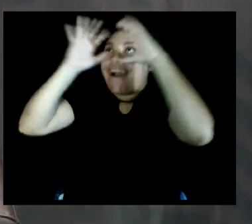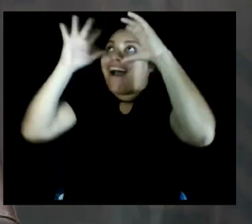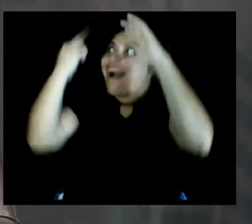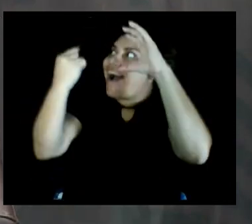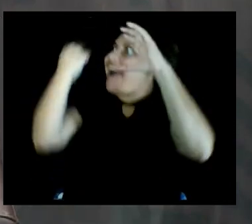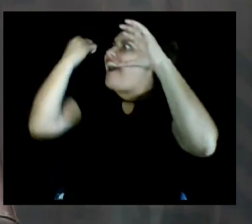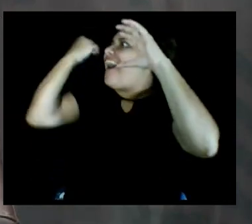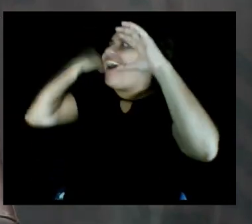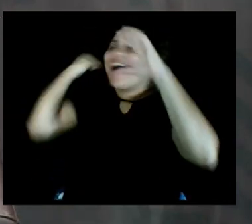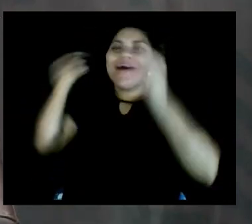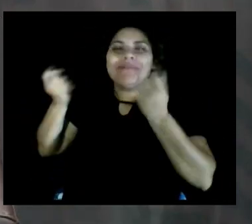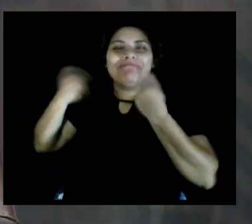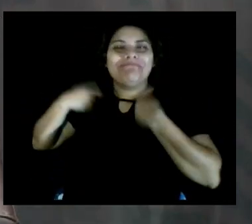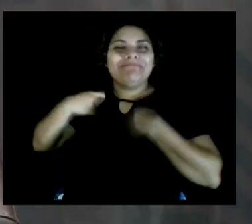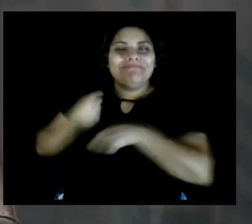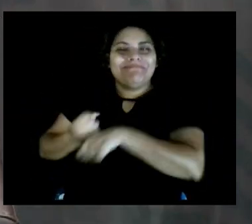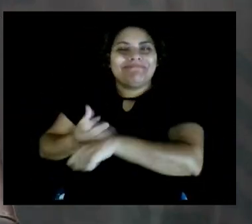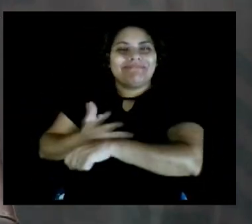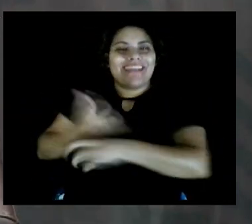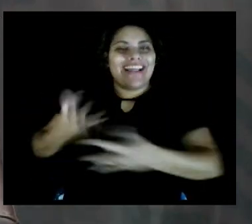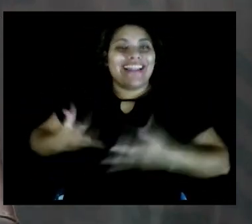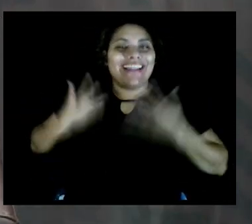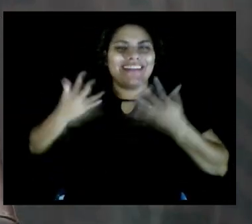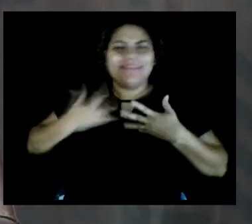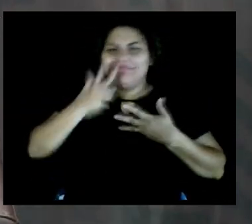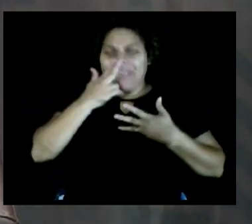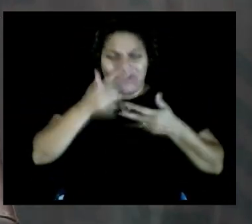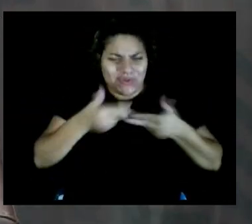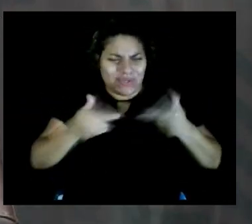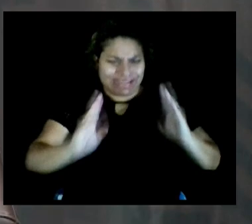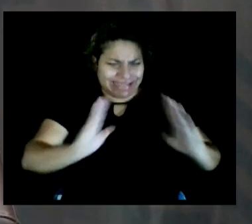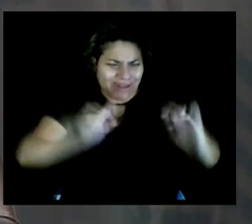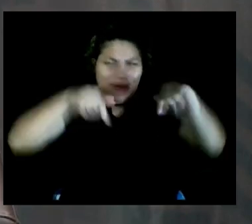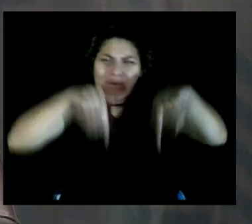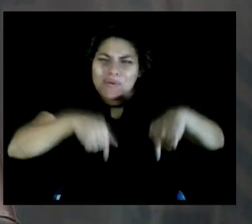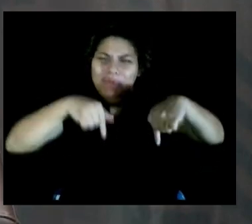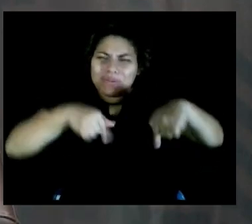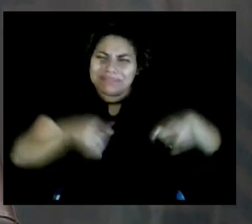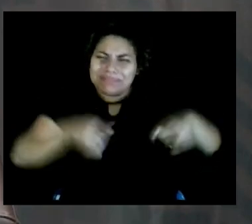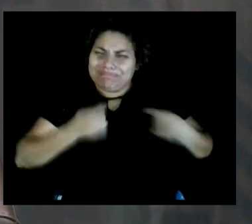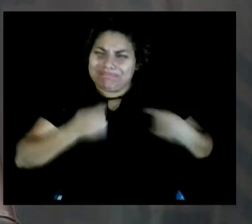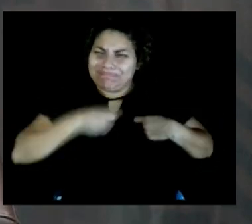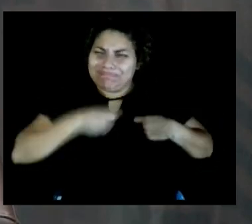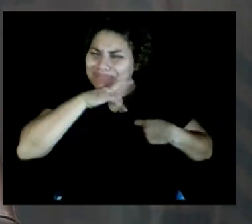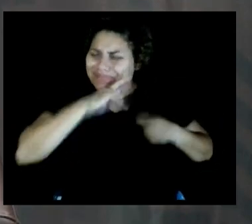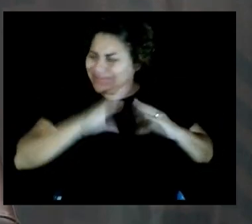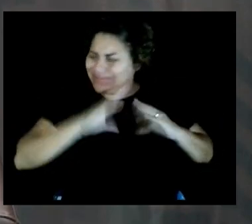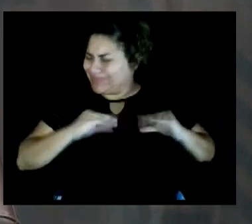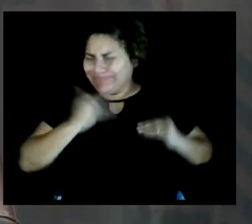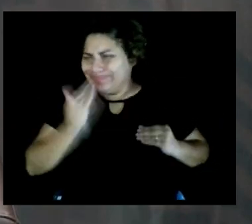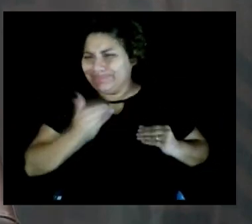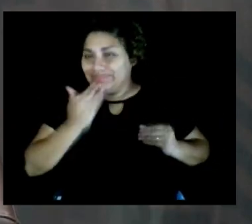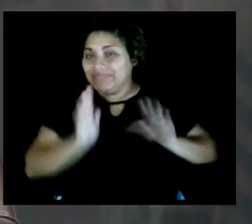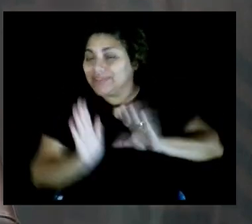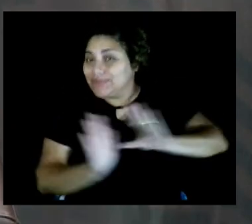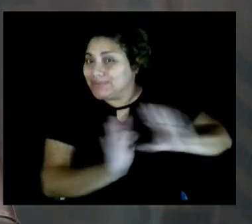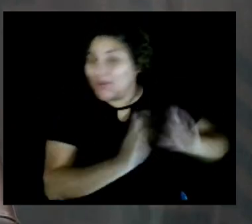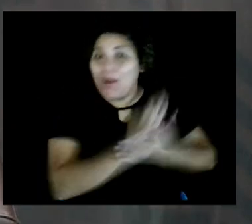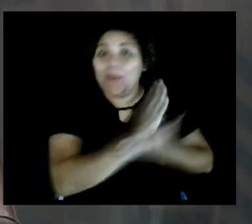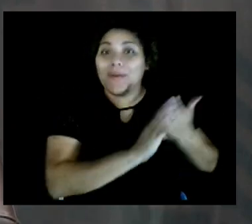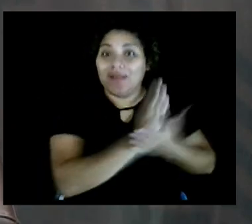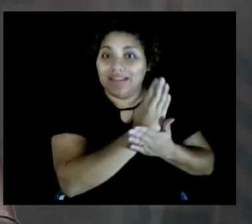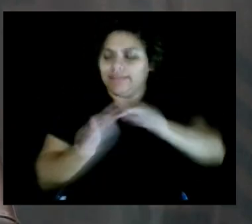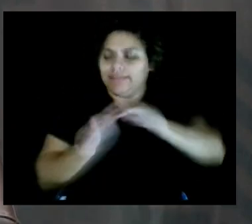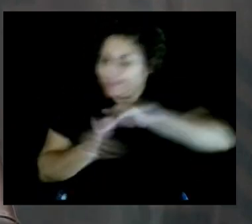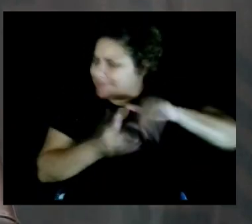daquele período que eu estou vivendo, que está me trazendo coisas desconfortáveis e incômodas. Então, por um certo